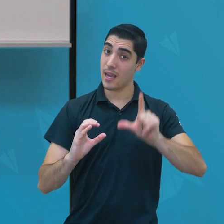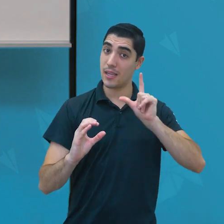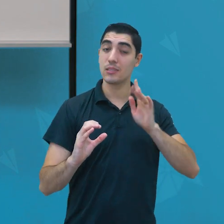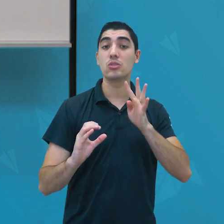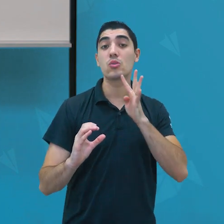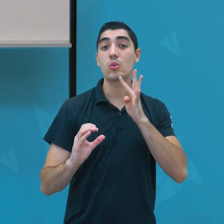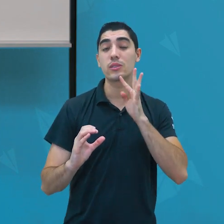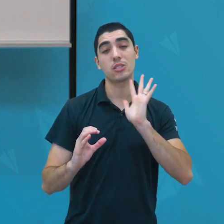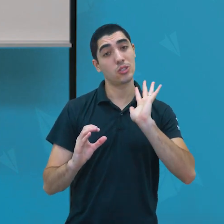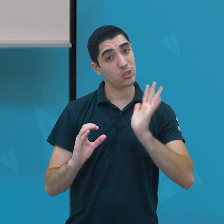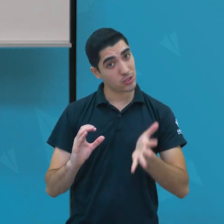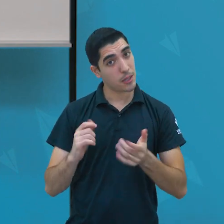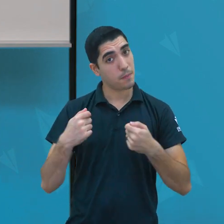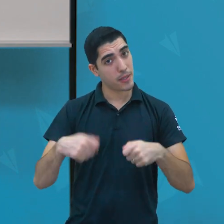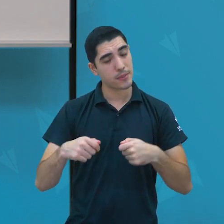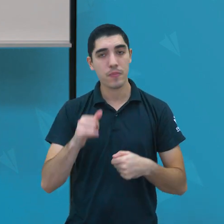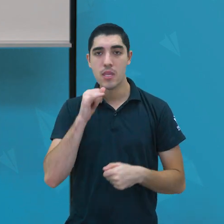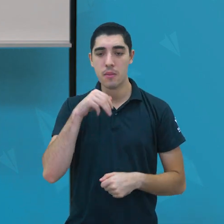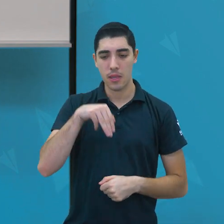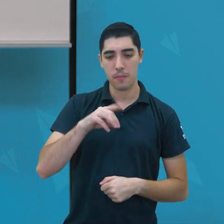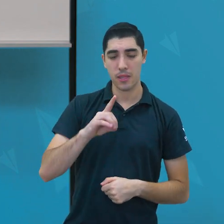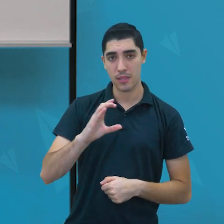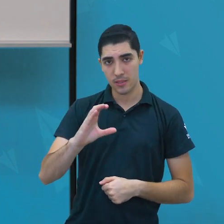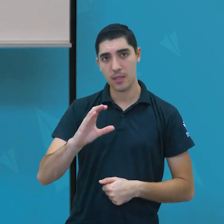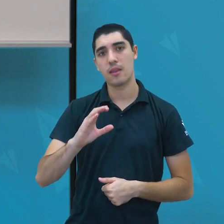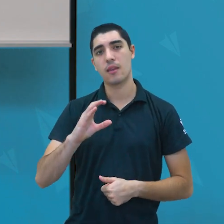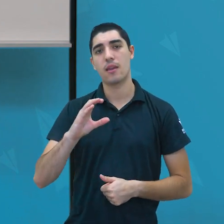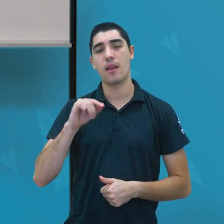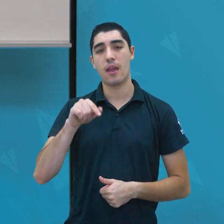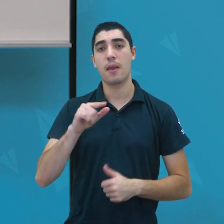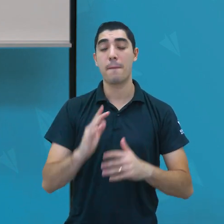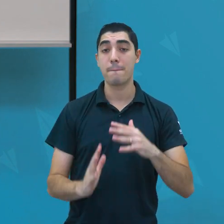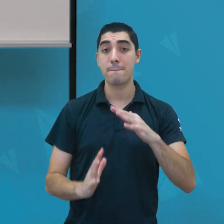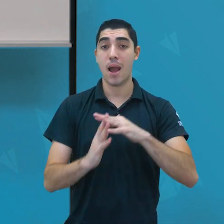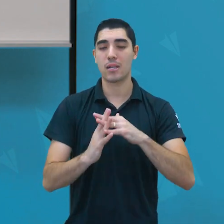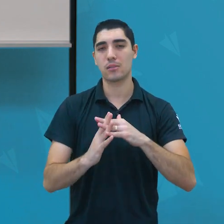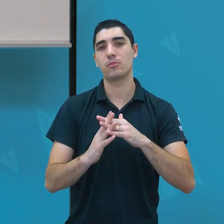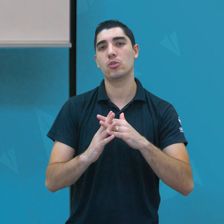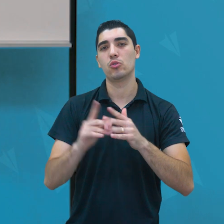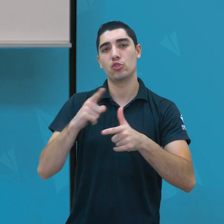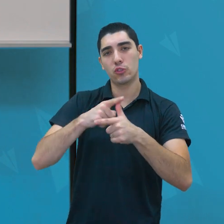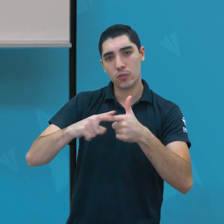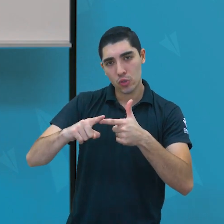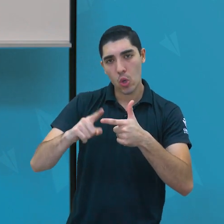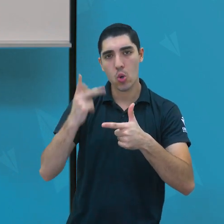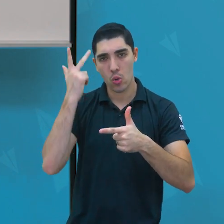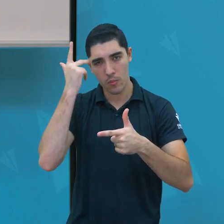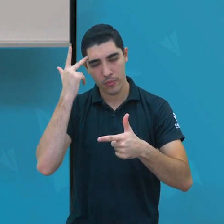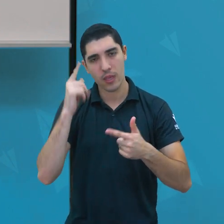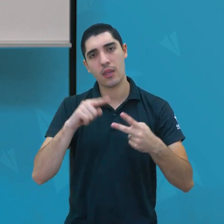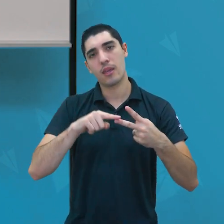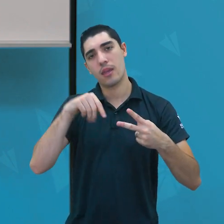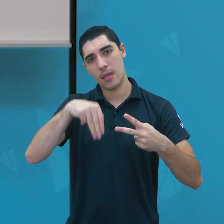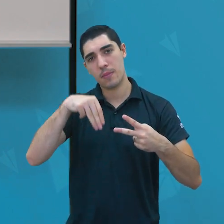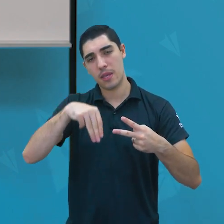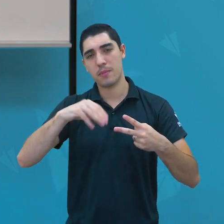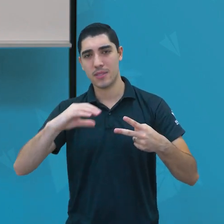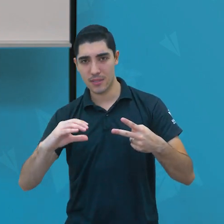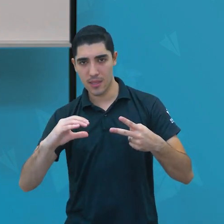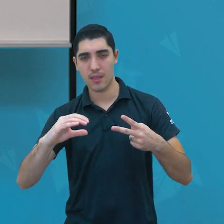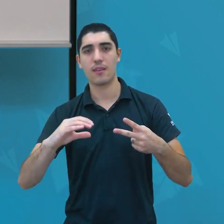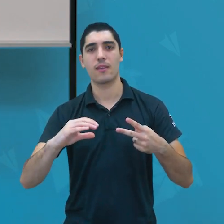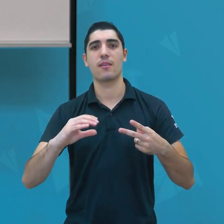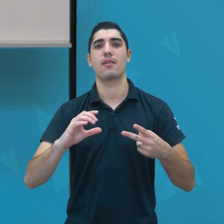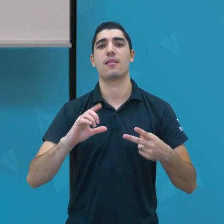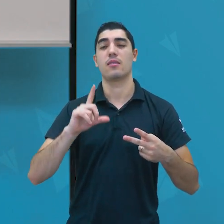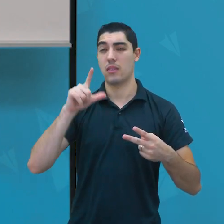prévios da matemática, tá? MDC, máximo divisor comum. A gente também tem o MMC, mínimo múltiplo